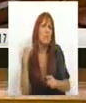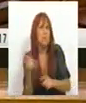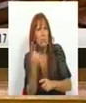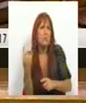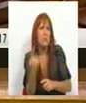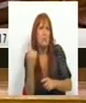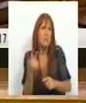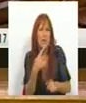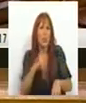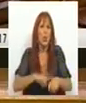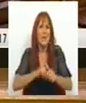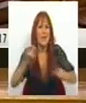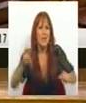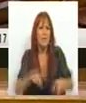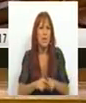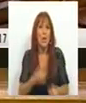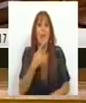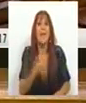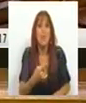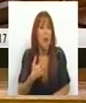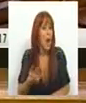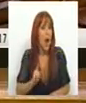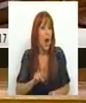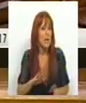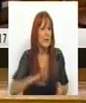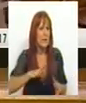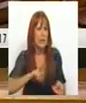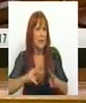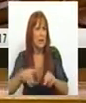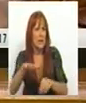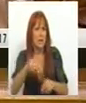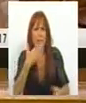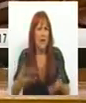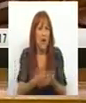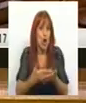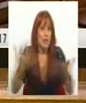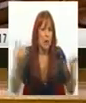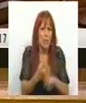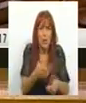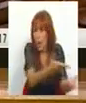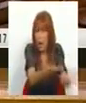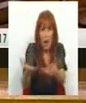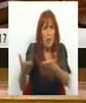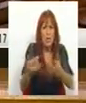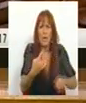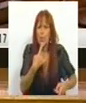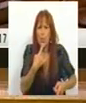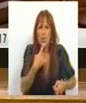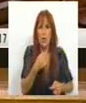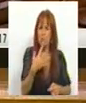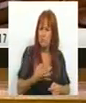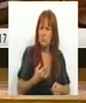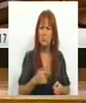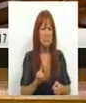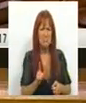demore pelo menos tanto tempo a dizer que não vai corrigir os cenários macroeconómicos, porque eles são extremamente